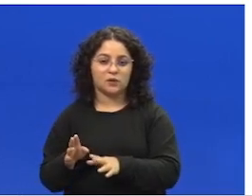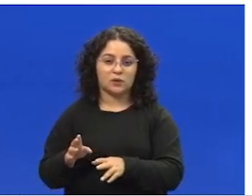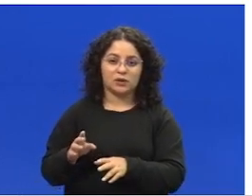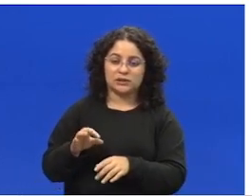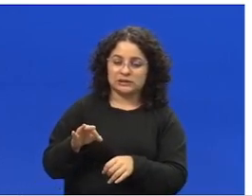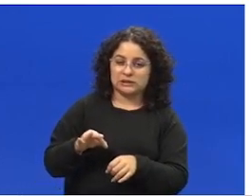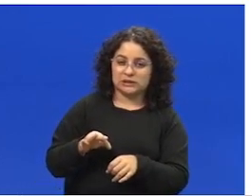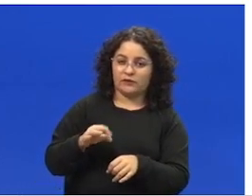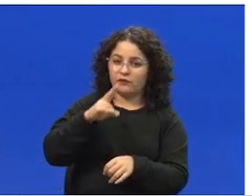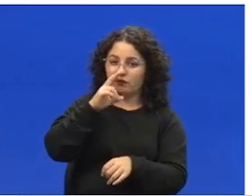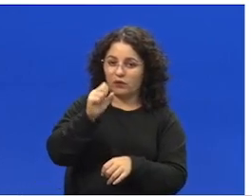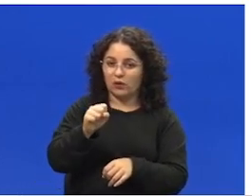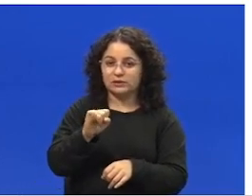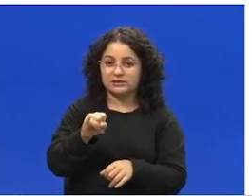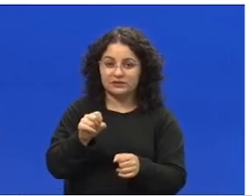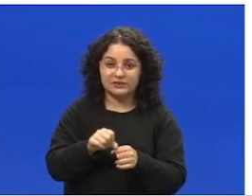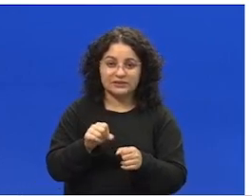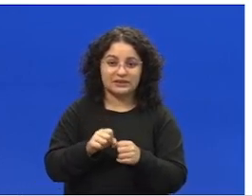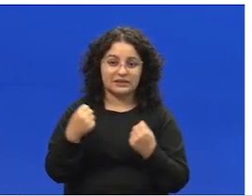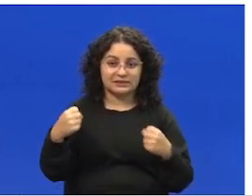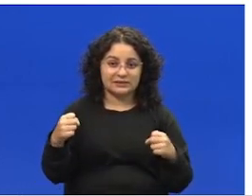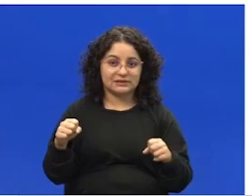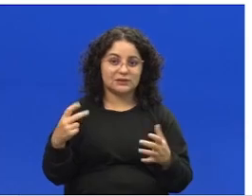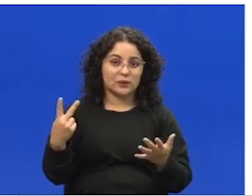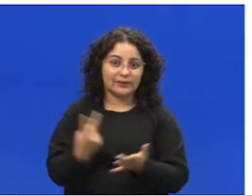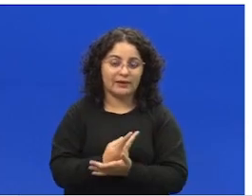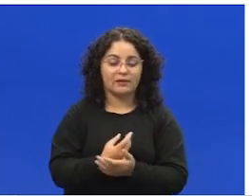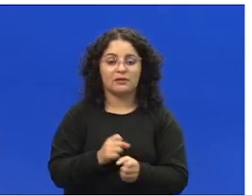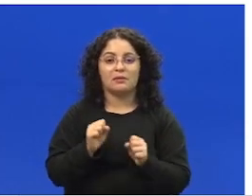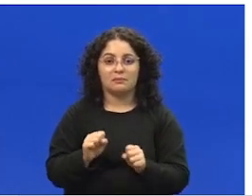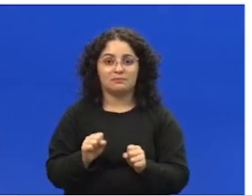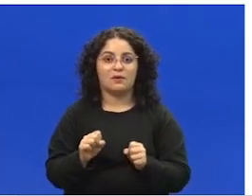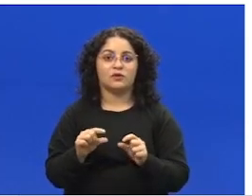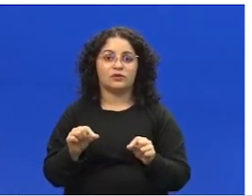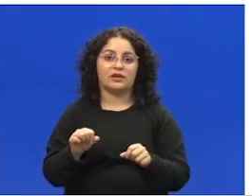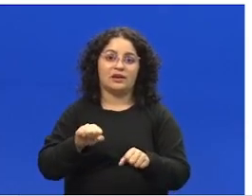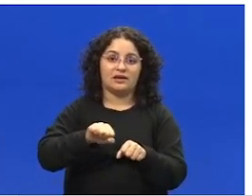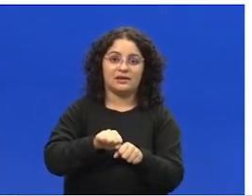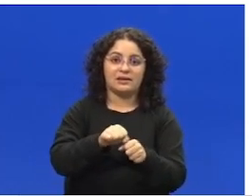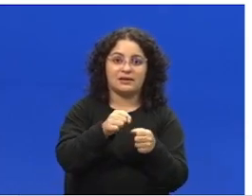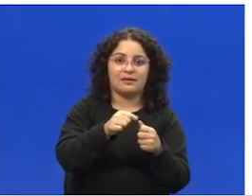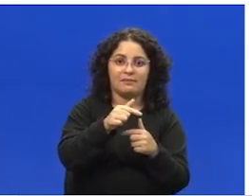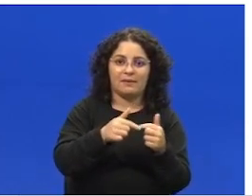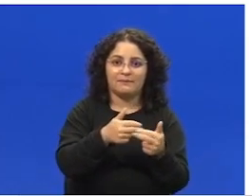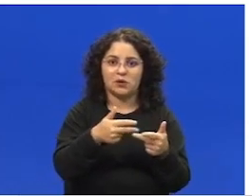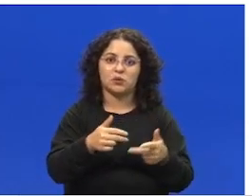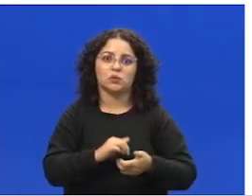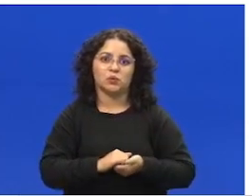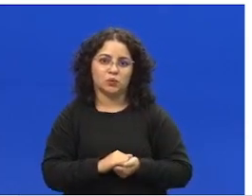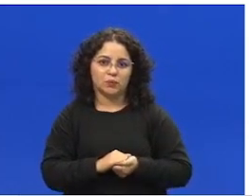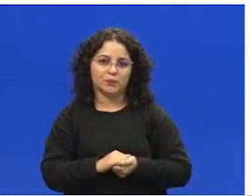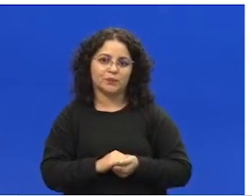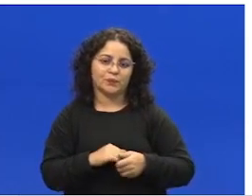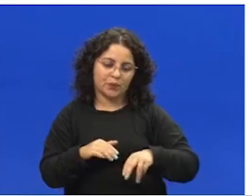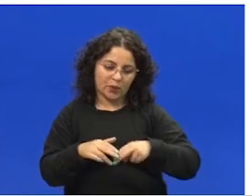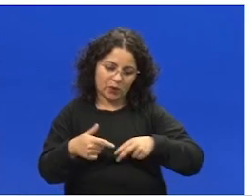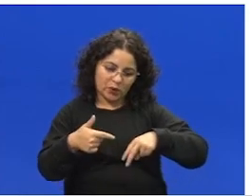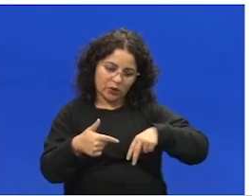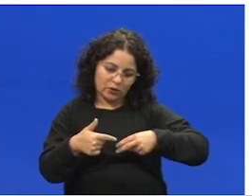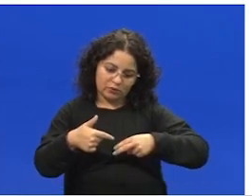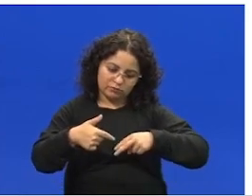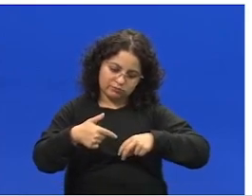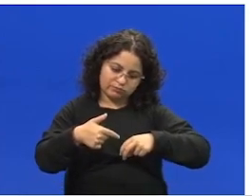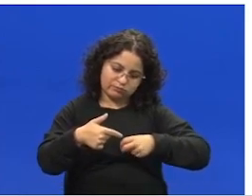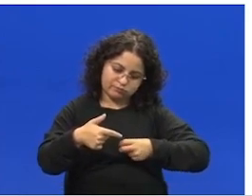segmento, porque um exercício mal executado pode levar à quebra deste material de síntese. Então,